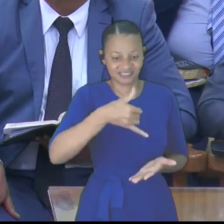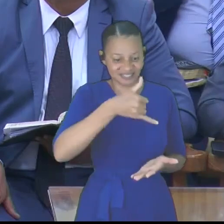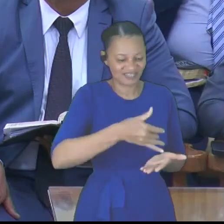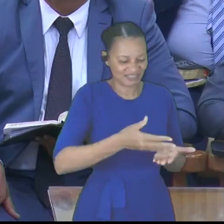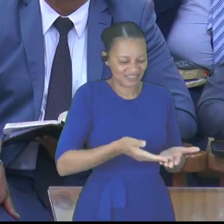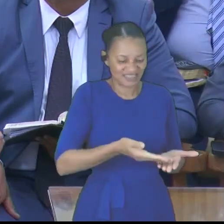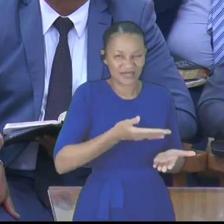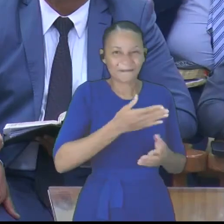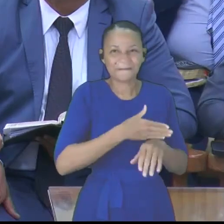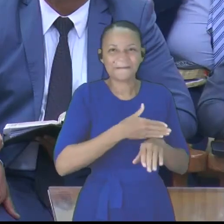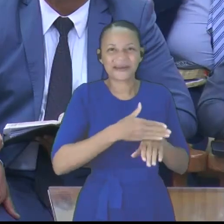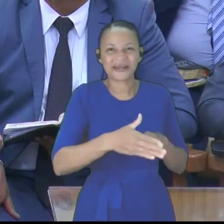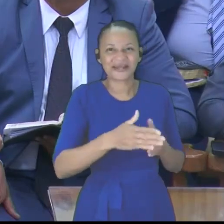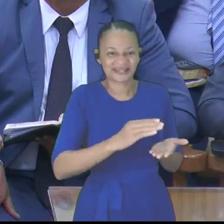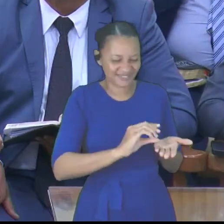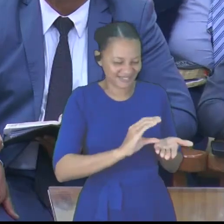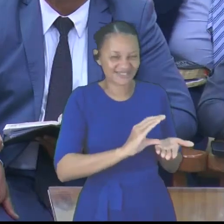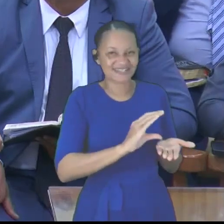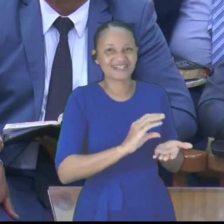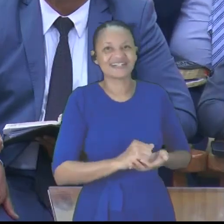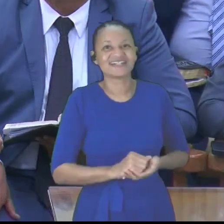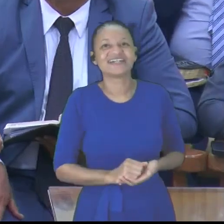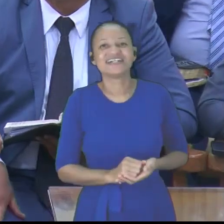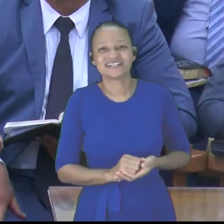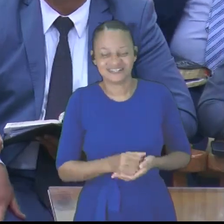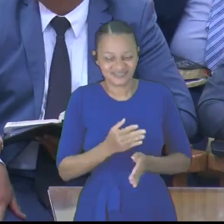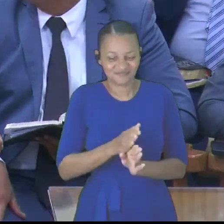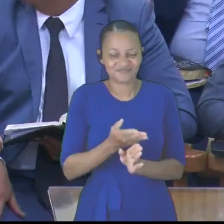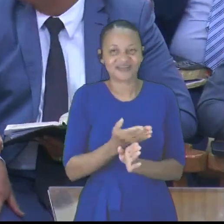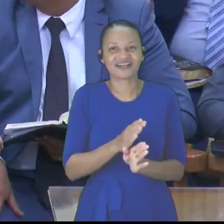banha de porco e macaxeira.